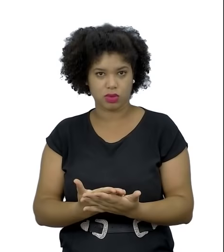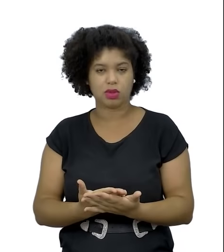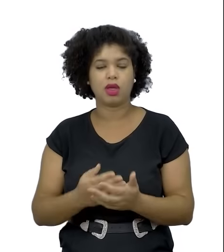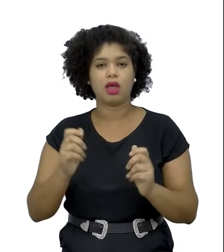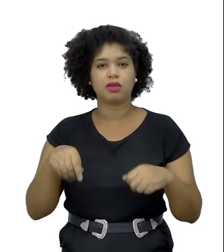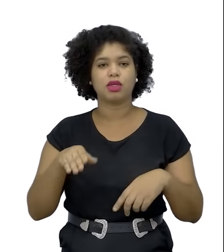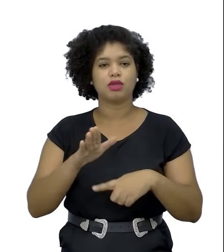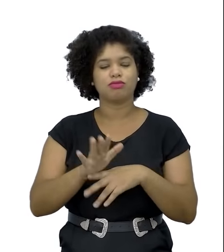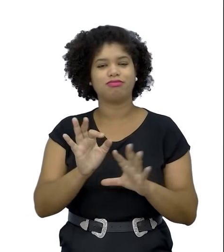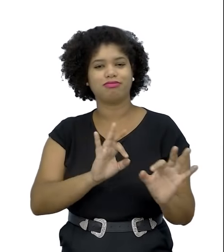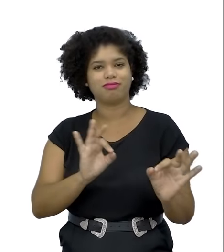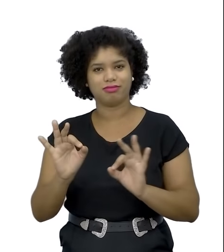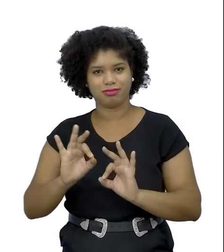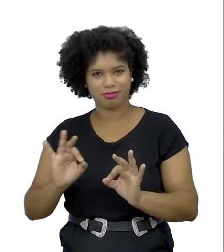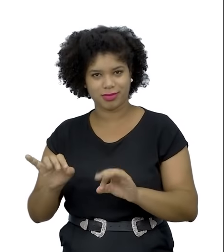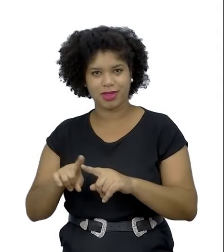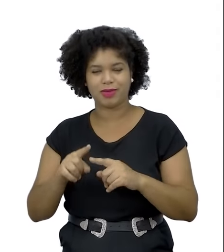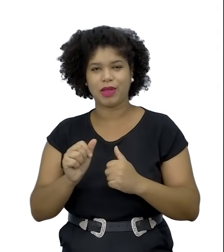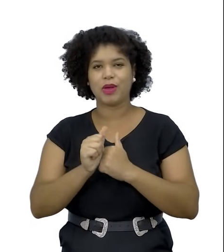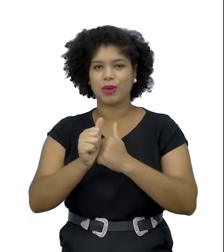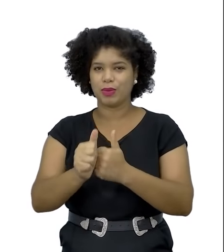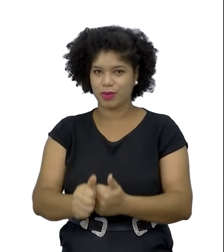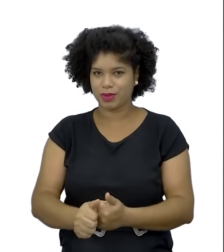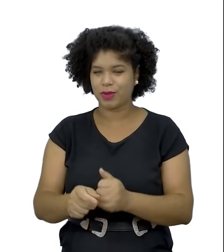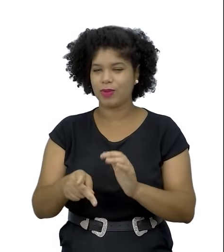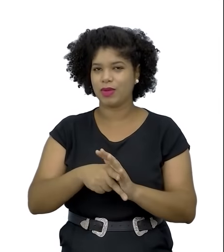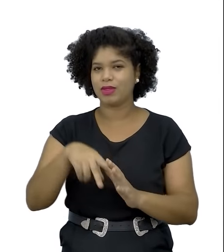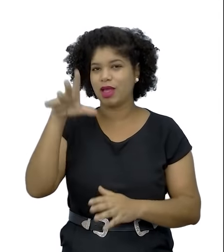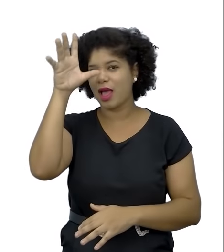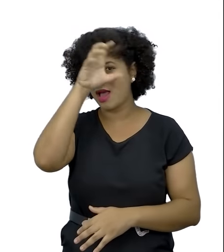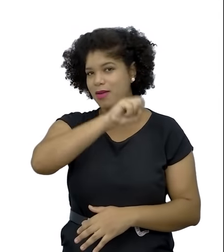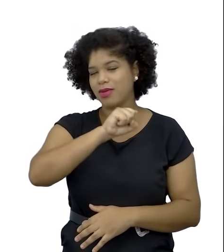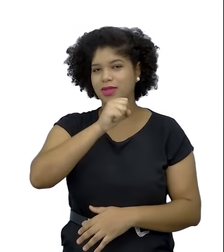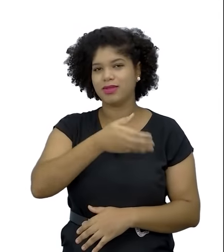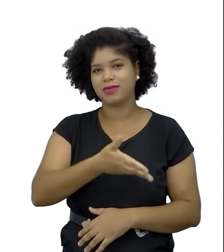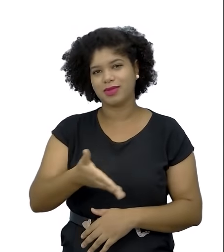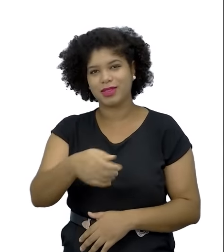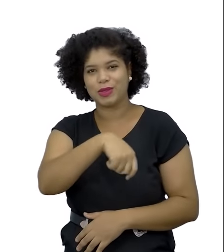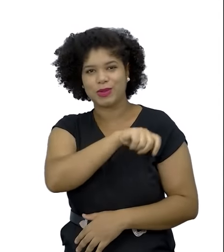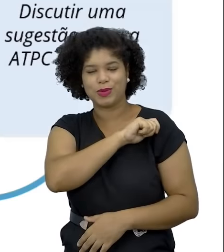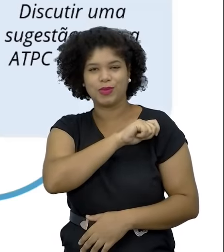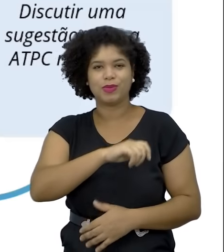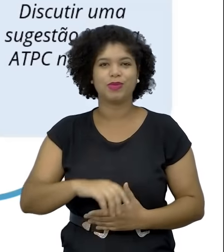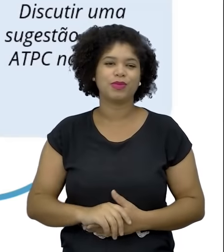ajudar no planejamento e no acompanhamento das aprendizagens dos estudantes.